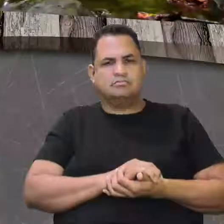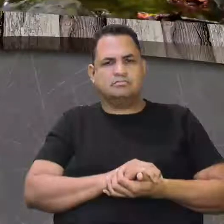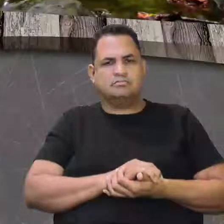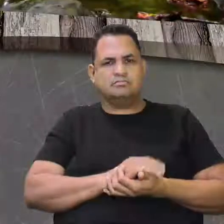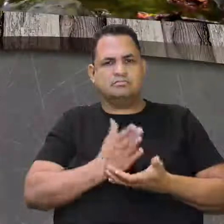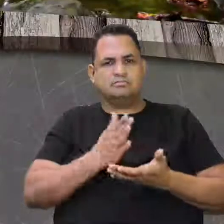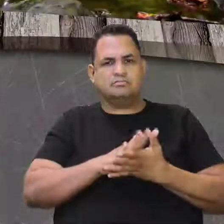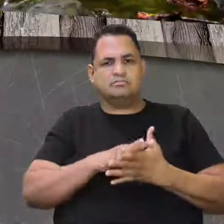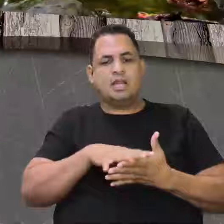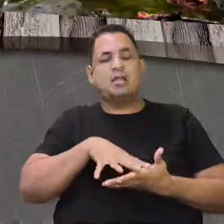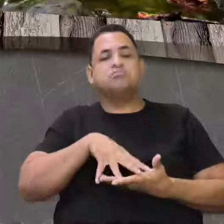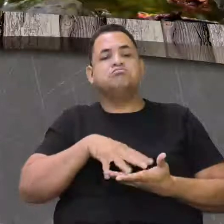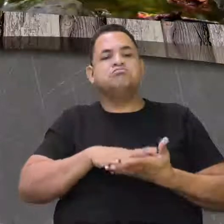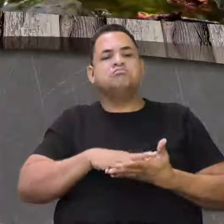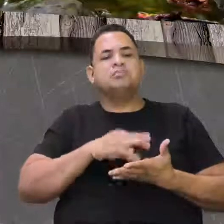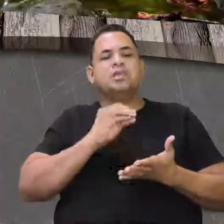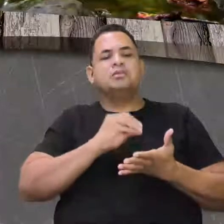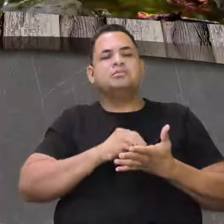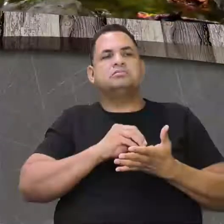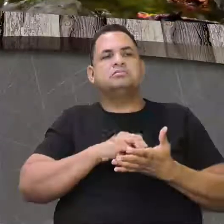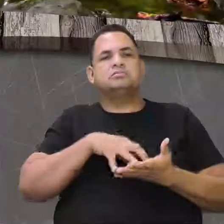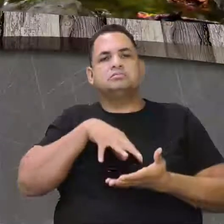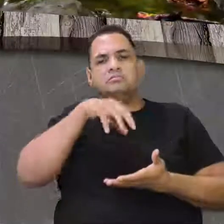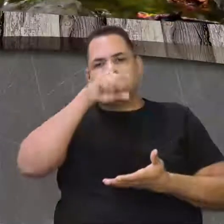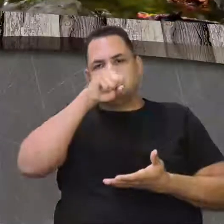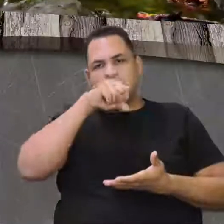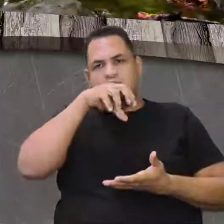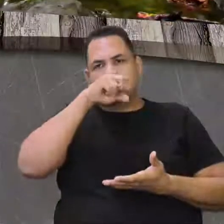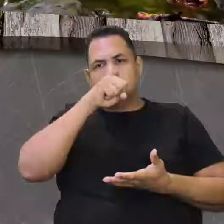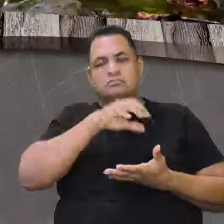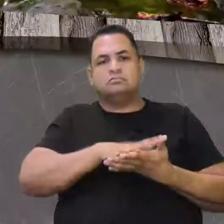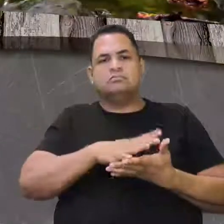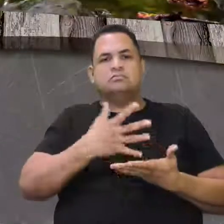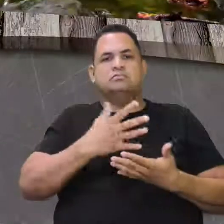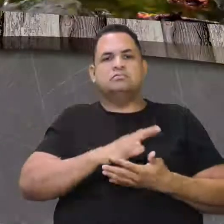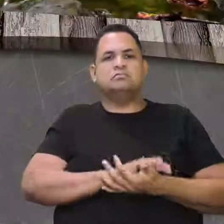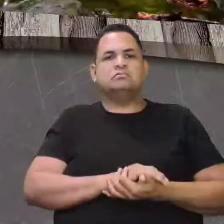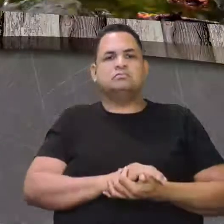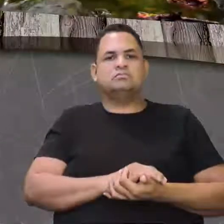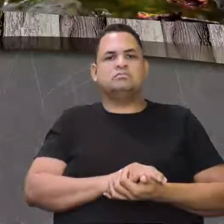Cara, tem gente que tem asfixia, né? Asfixia não, tem... Esqueci, não é...